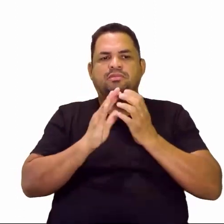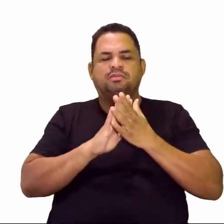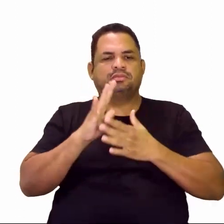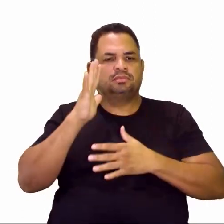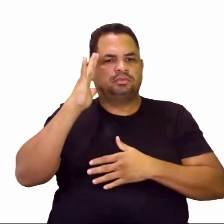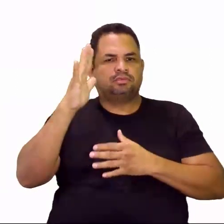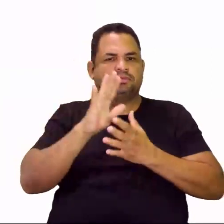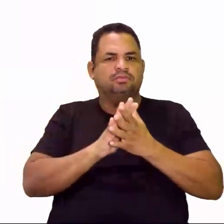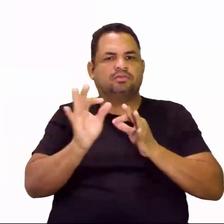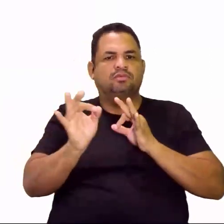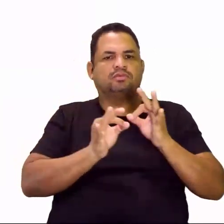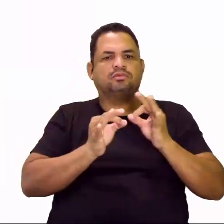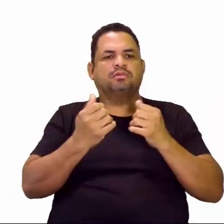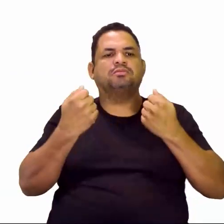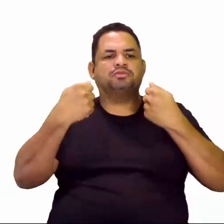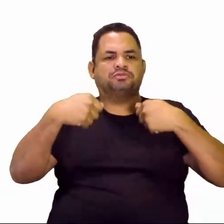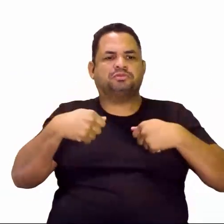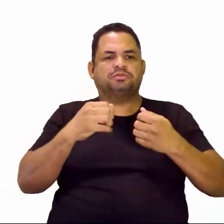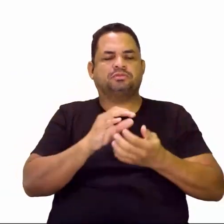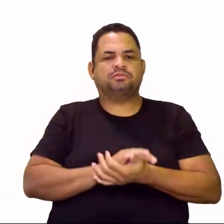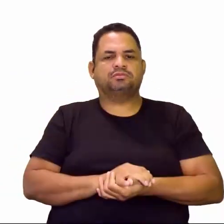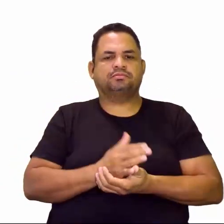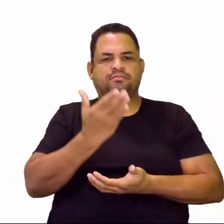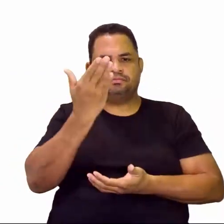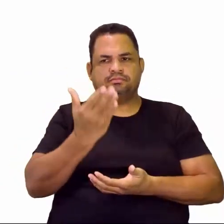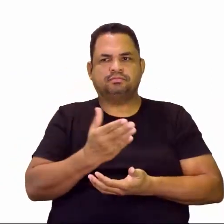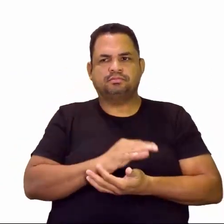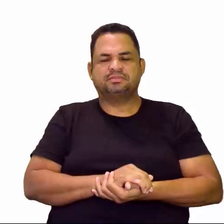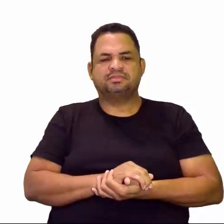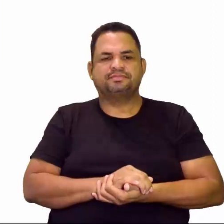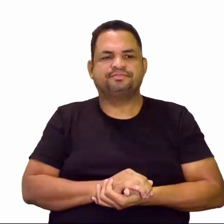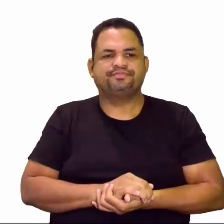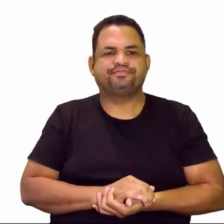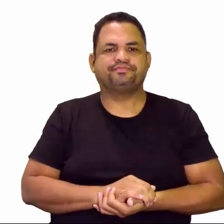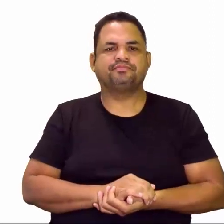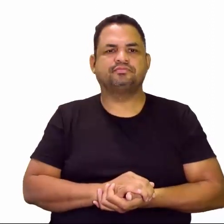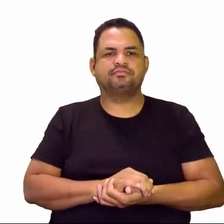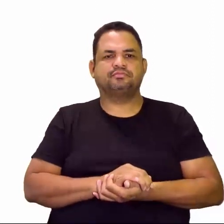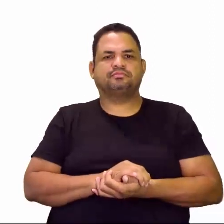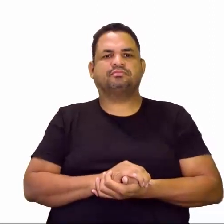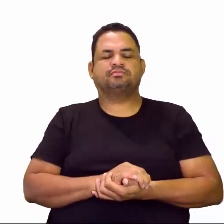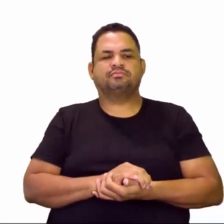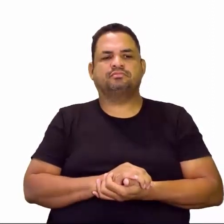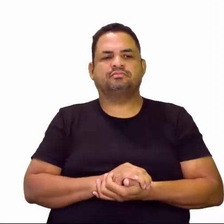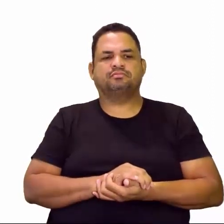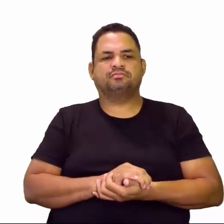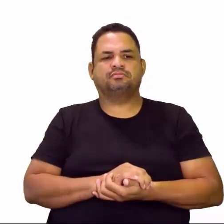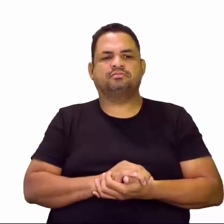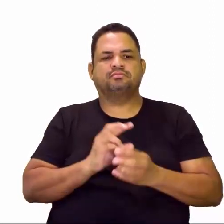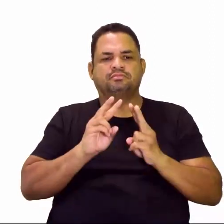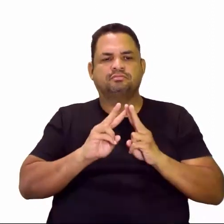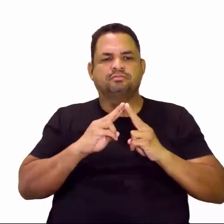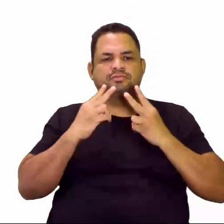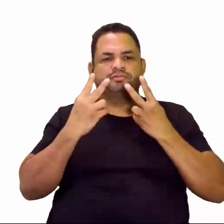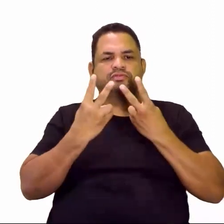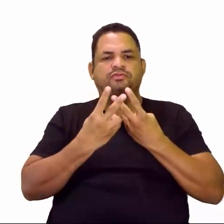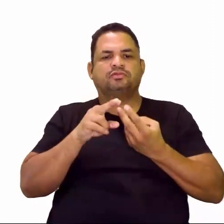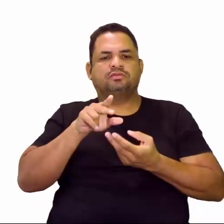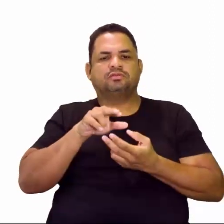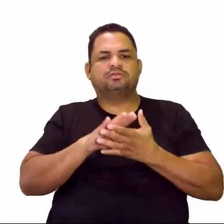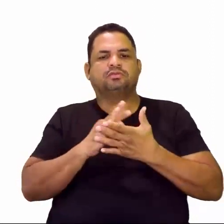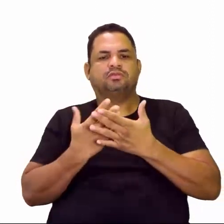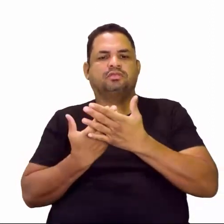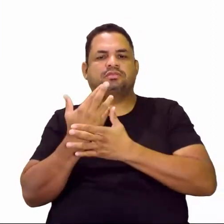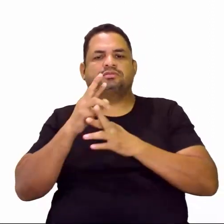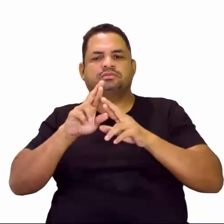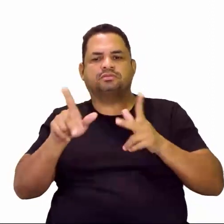teoria, elaborou uma hipótese. A hipótese de Gay-Lussac afirmava que volumes iguais de